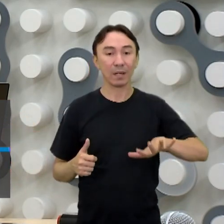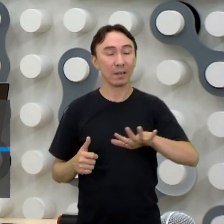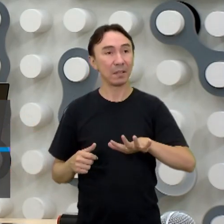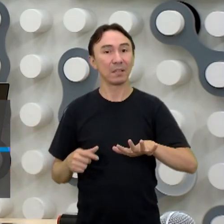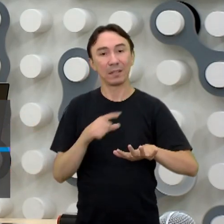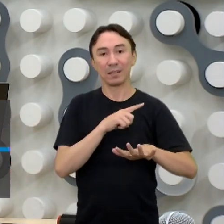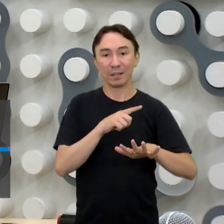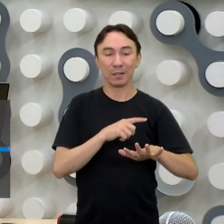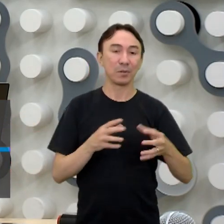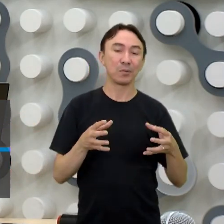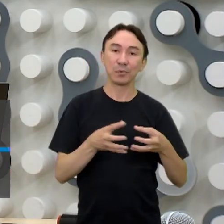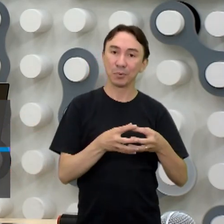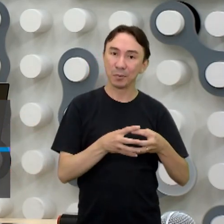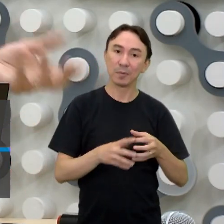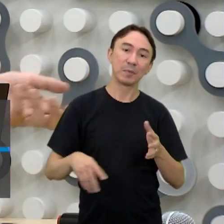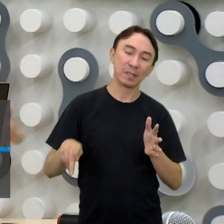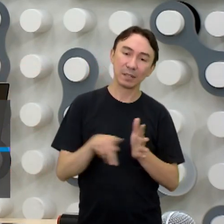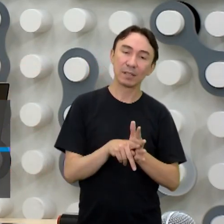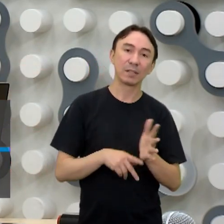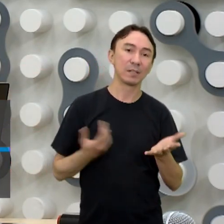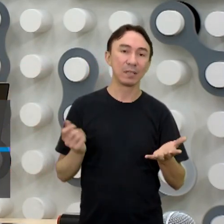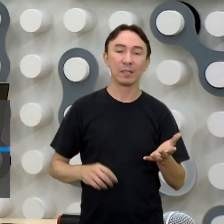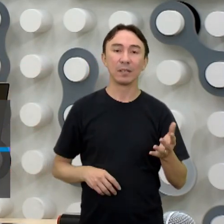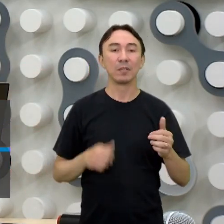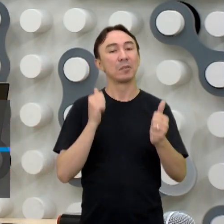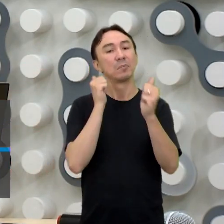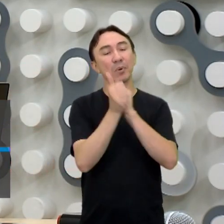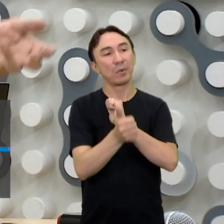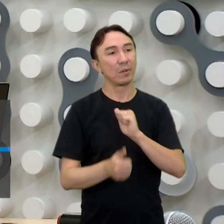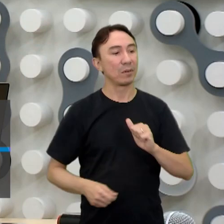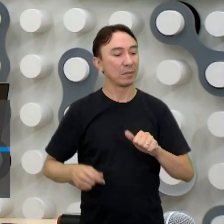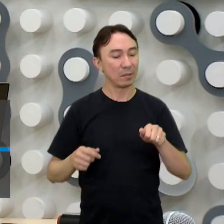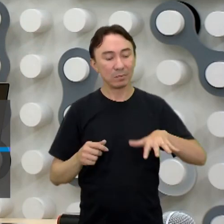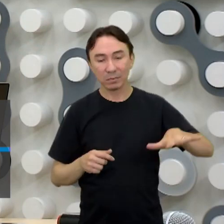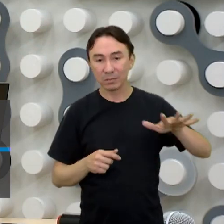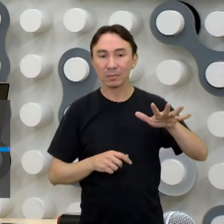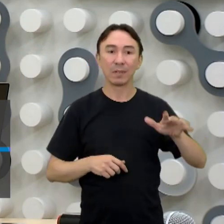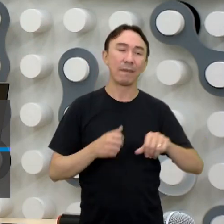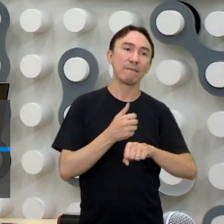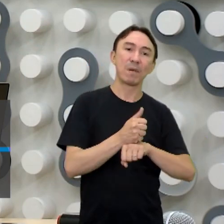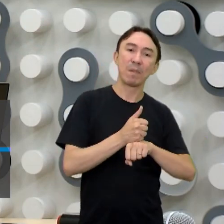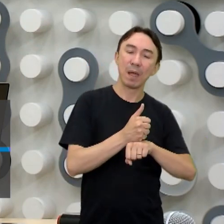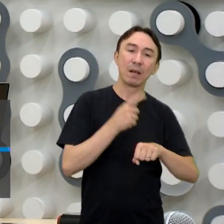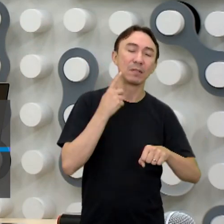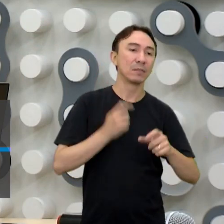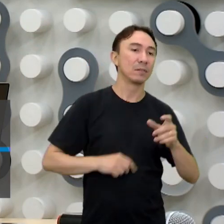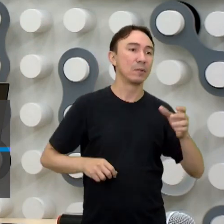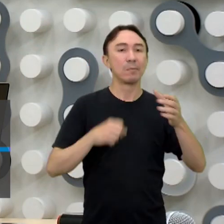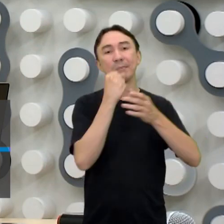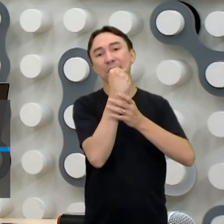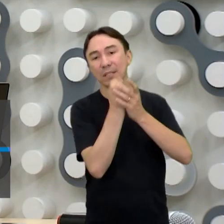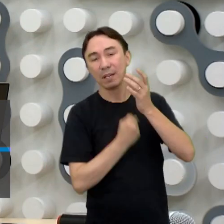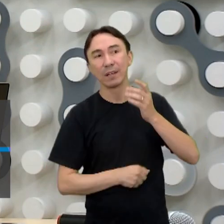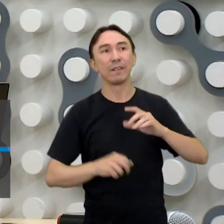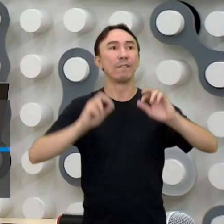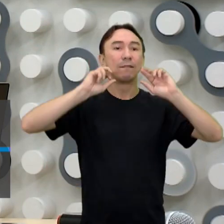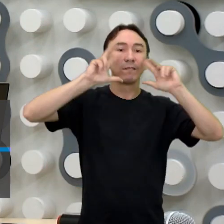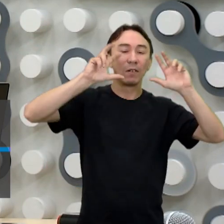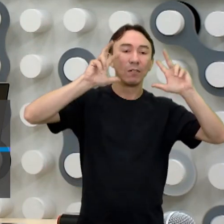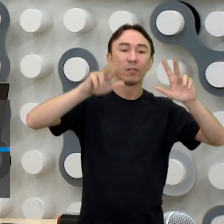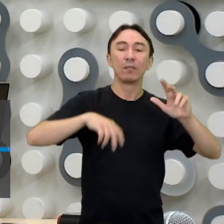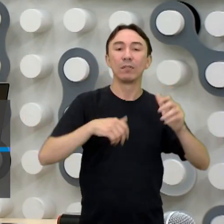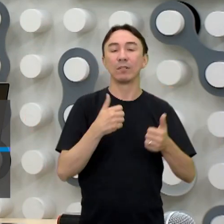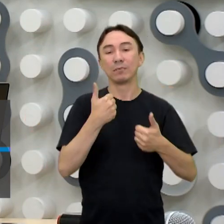lá o cara que é especialista em basquete, o outro que é especialista em futebol, o outro que é especialista em vôlei. No Brasil, como o futebol ele